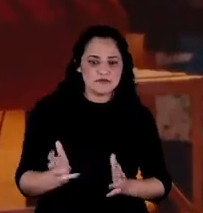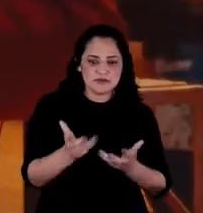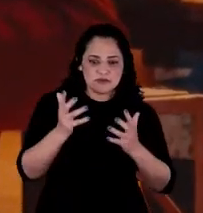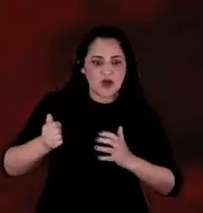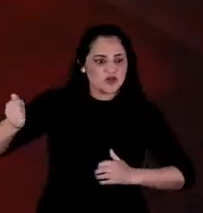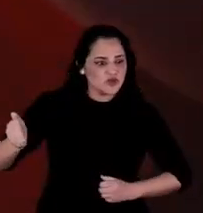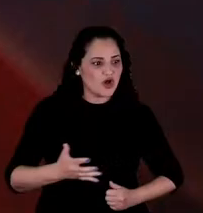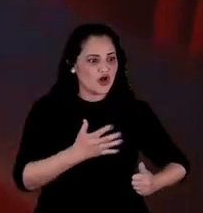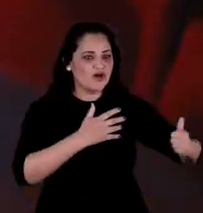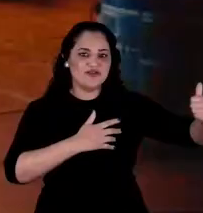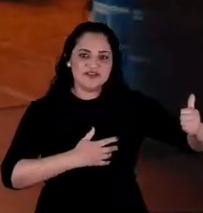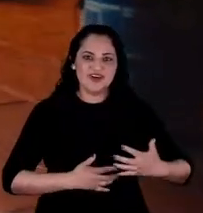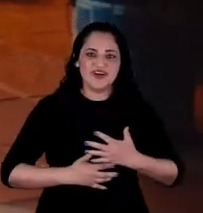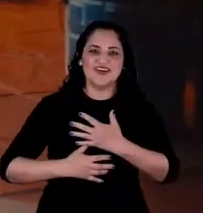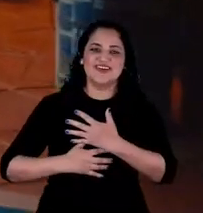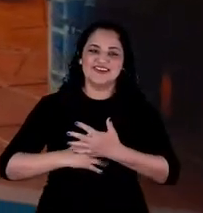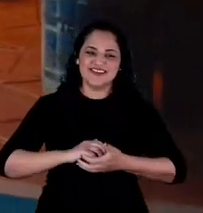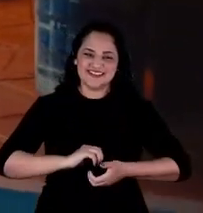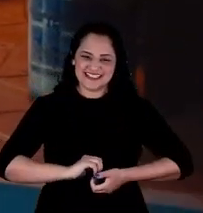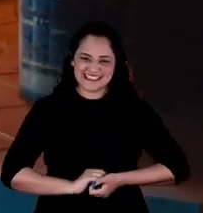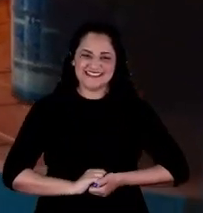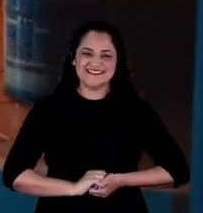promove inovações